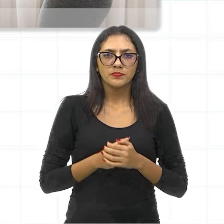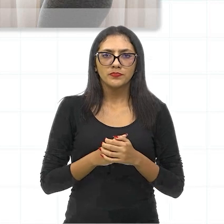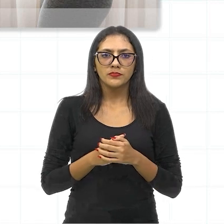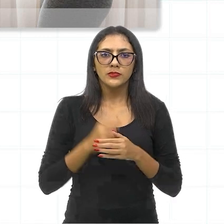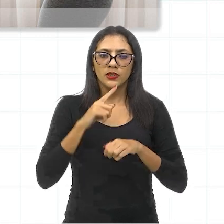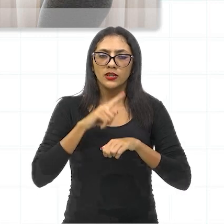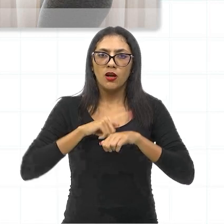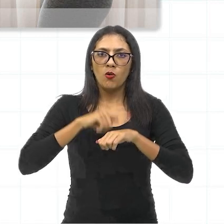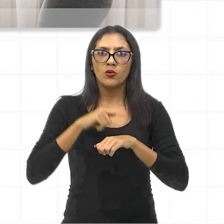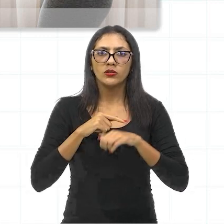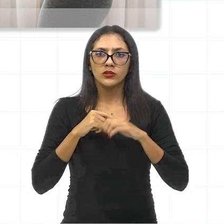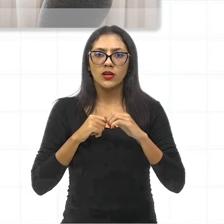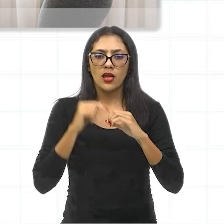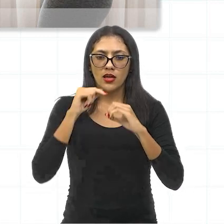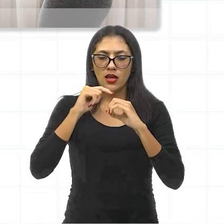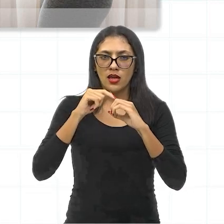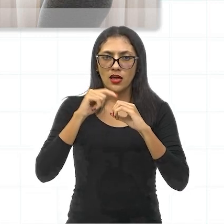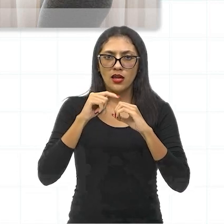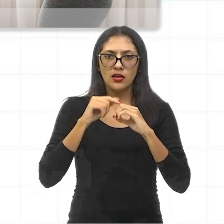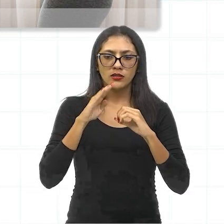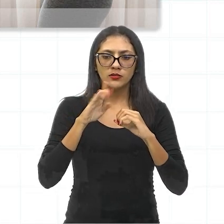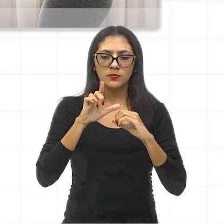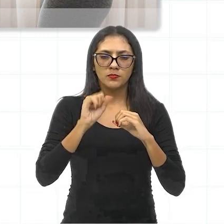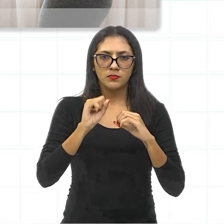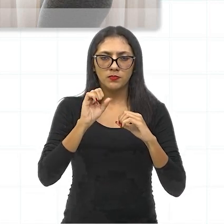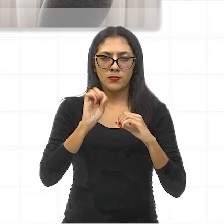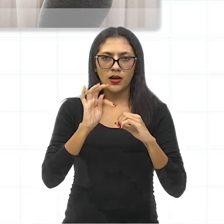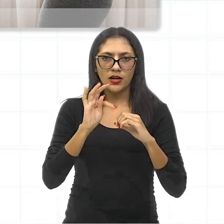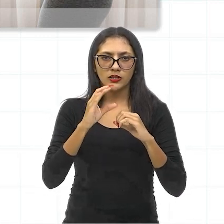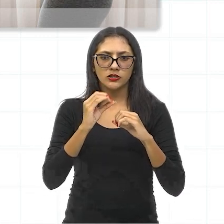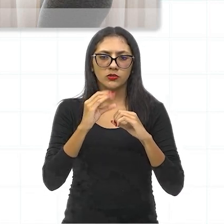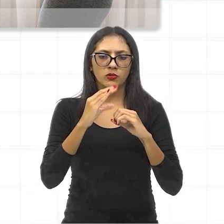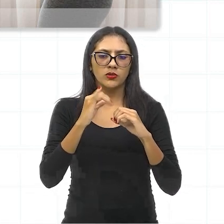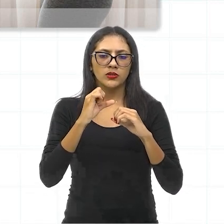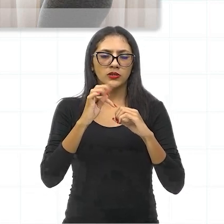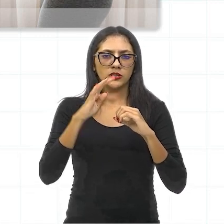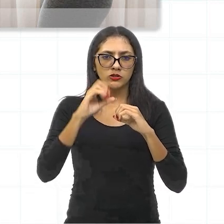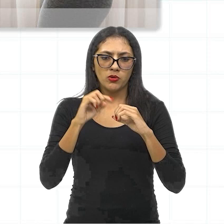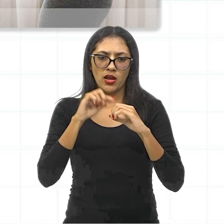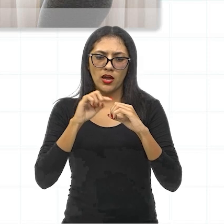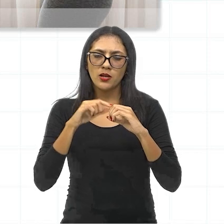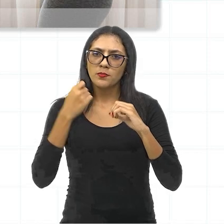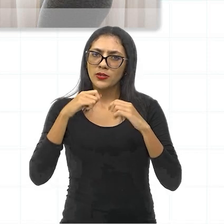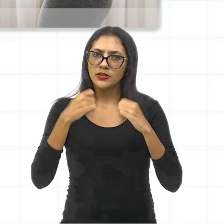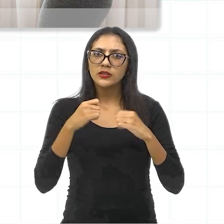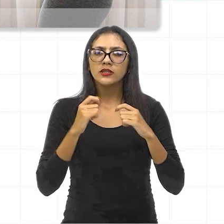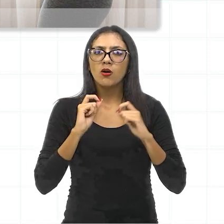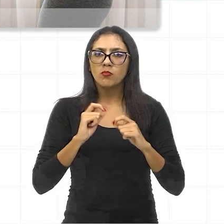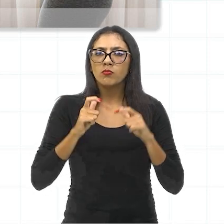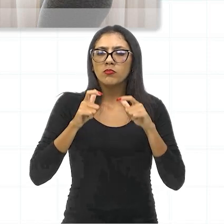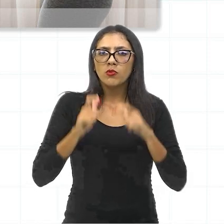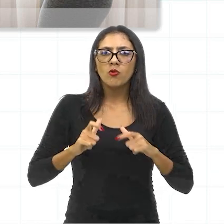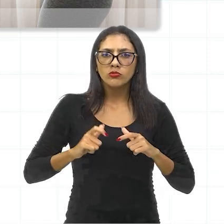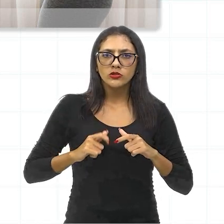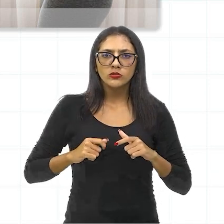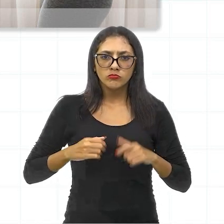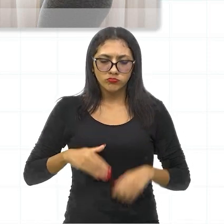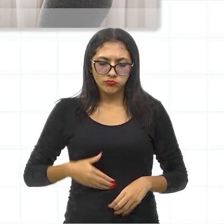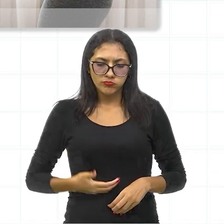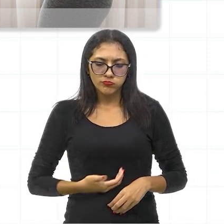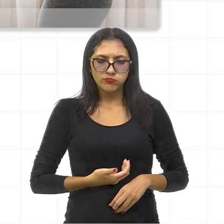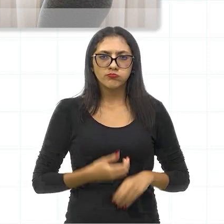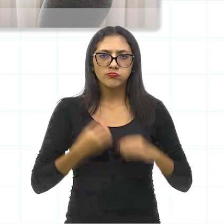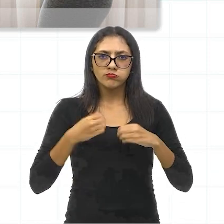vai se instalar na parede do endométrio, né? E acontece aí a anidação, certo? E vai dar início